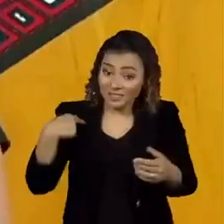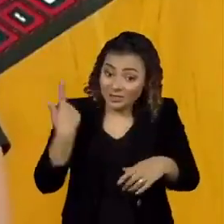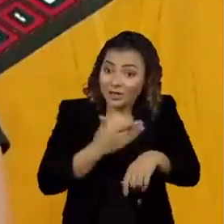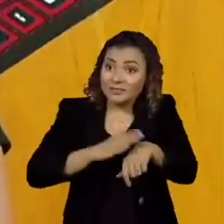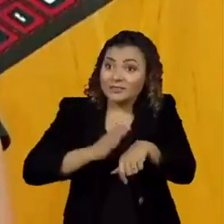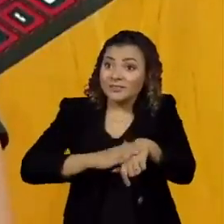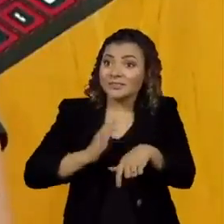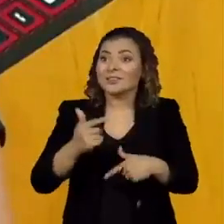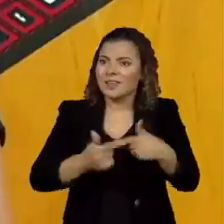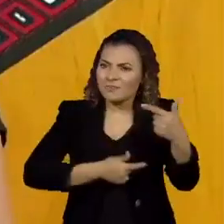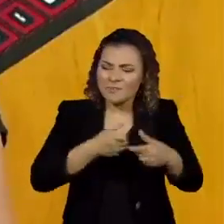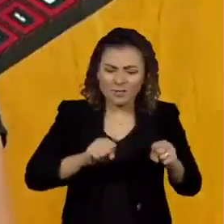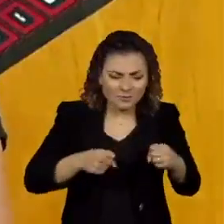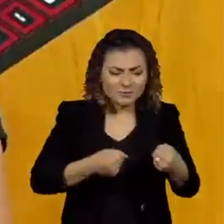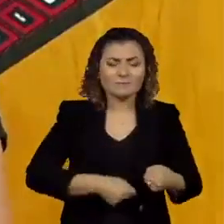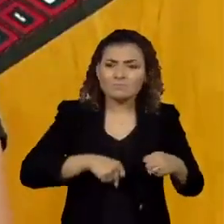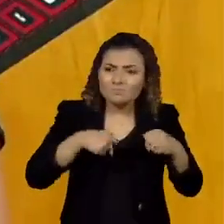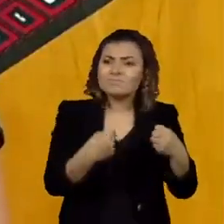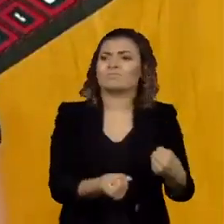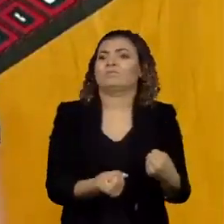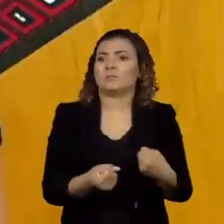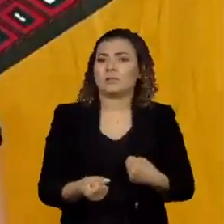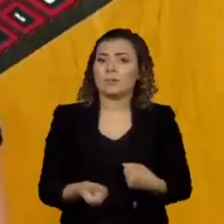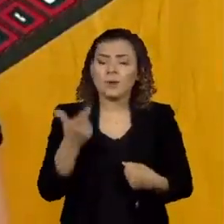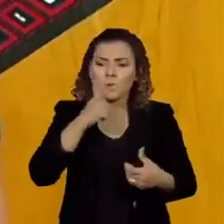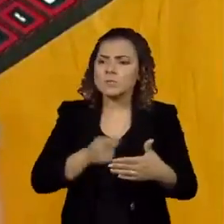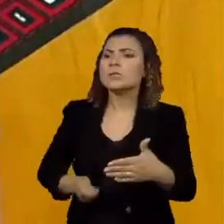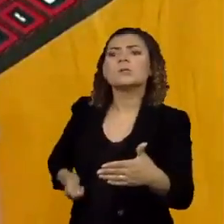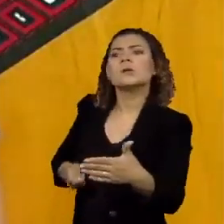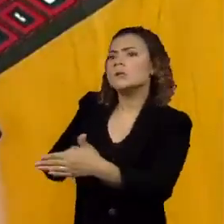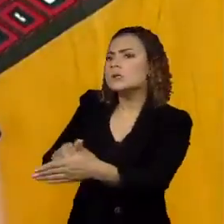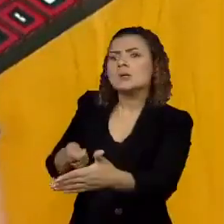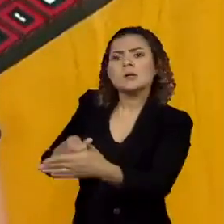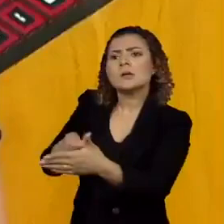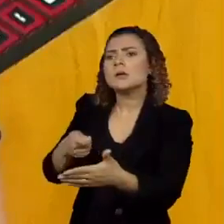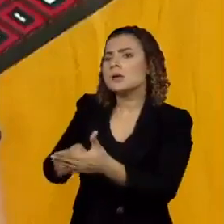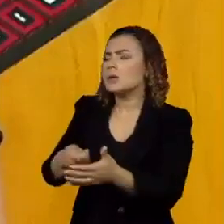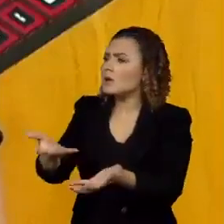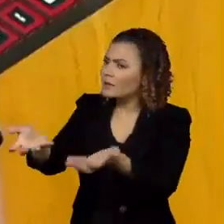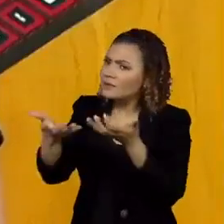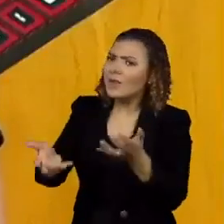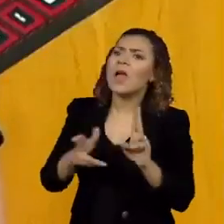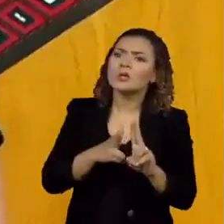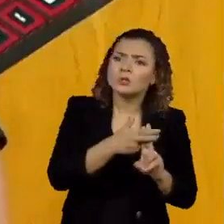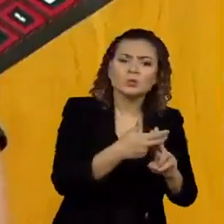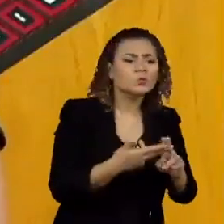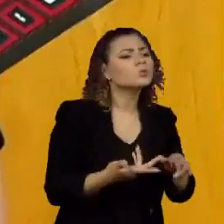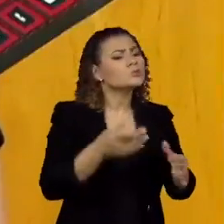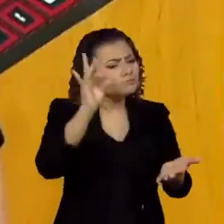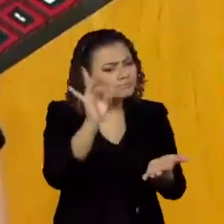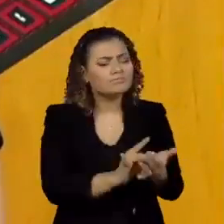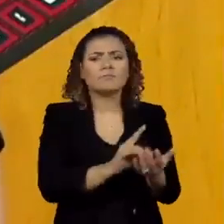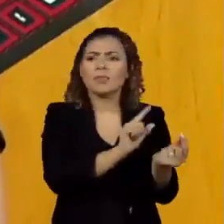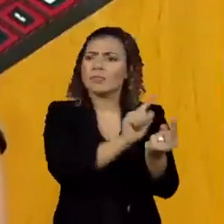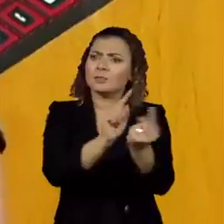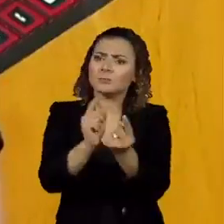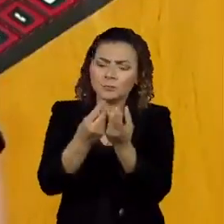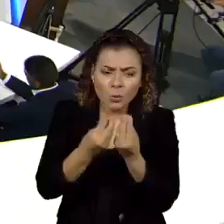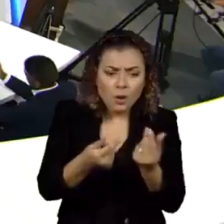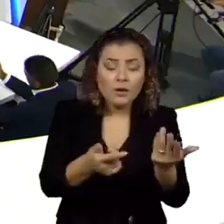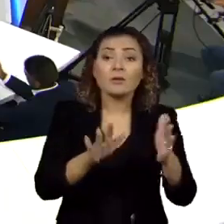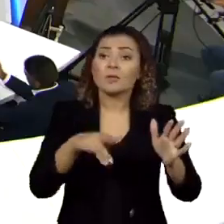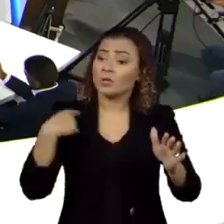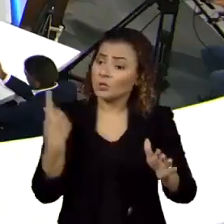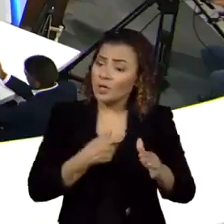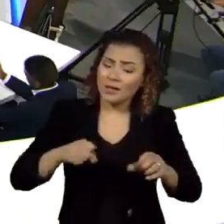todo o trabalho de pressionar e desenhar um sistema único e inclusivo, e nós que estamos fazendo